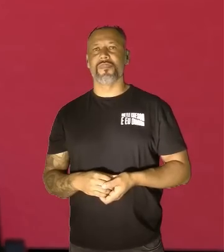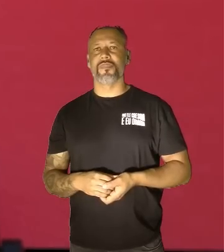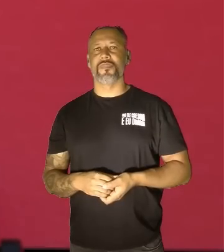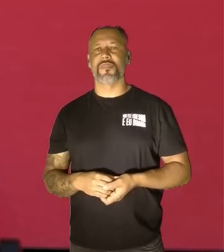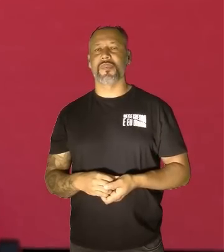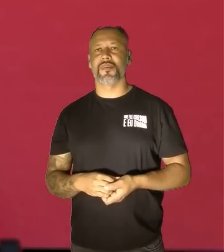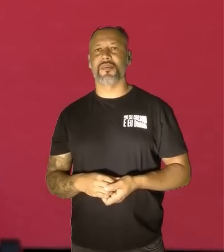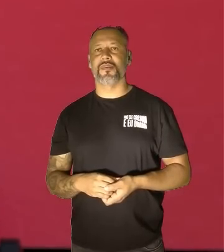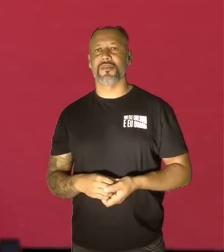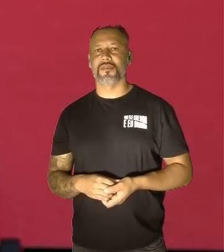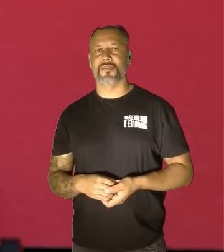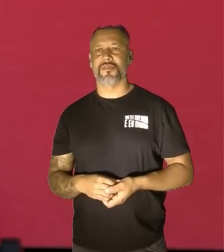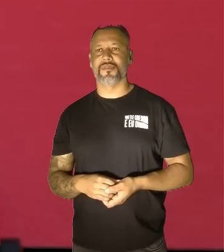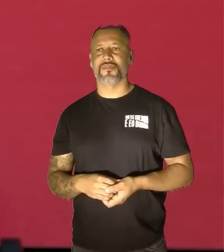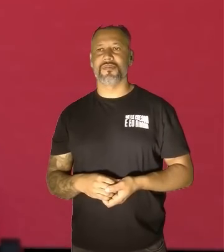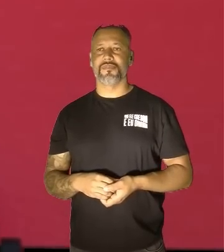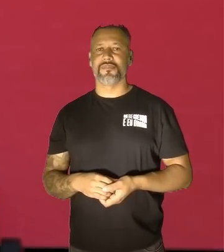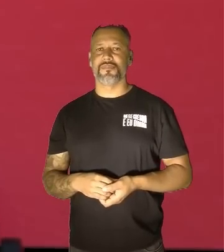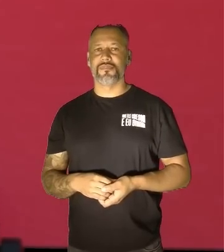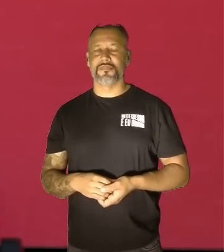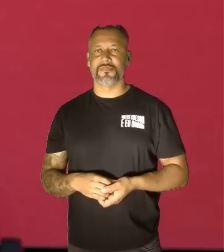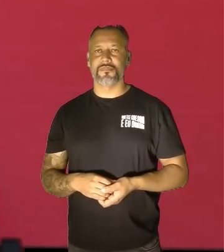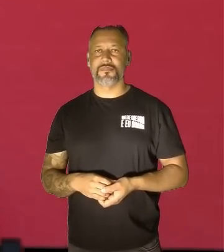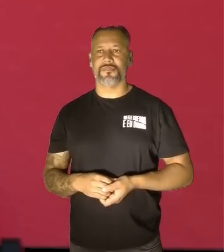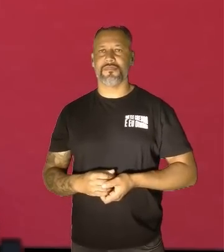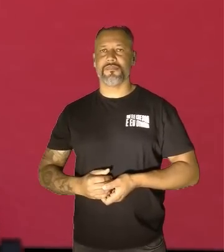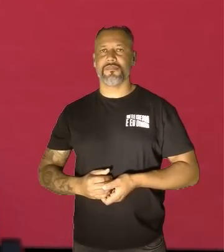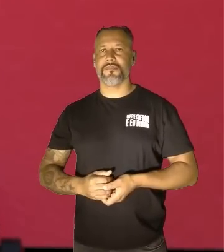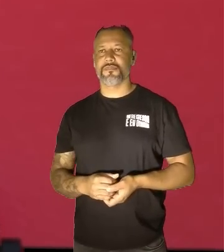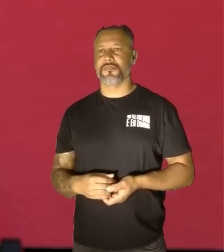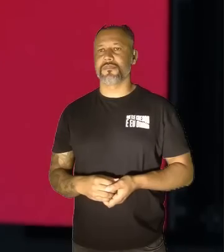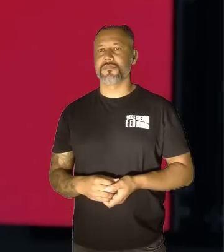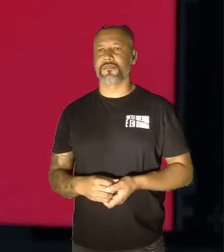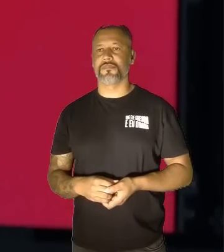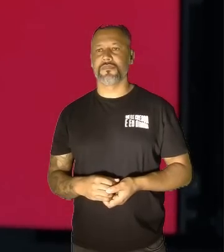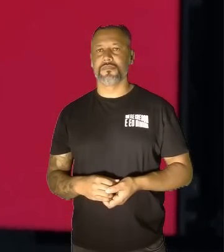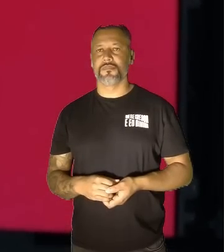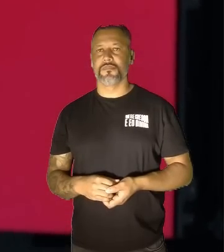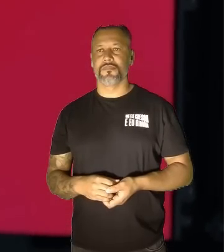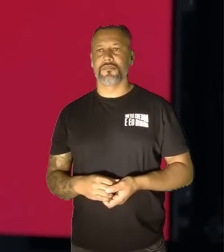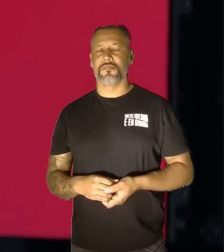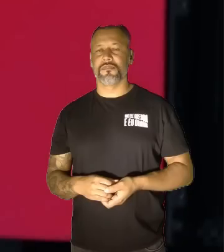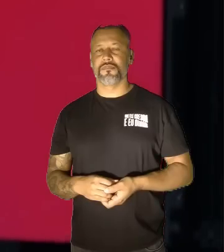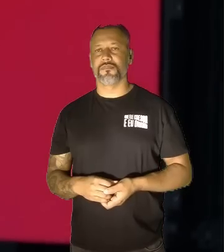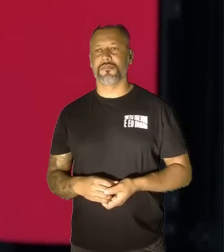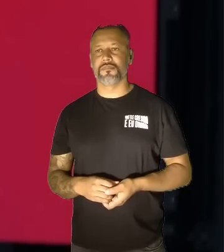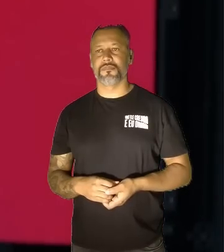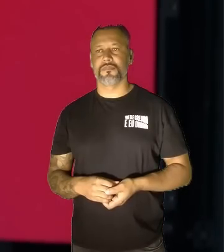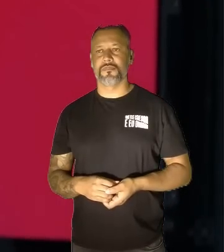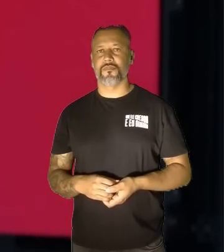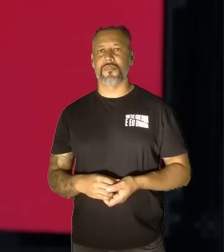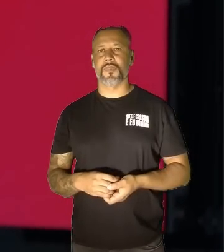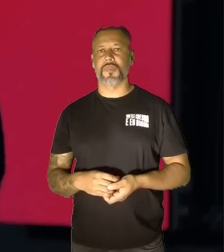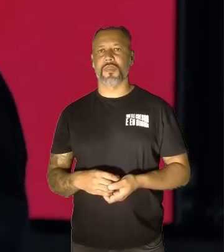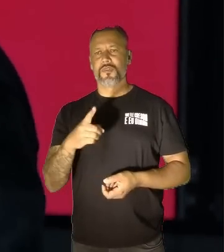Vista-se do futuro. Pelo amor de Deus, fale com uma boca de